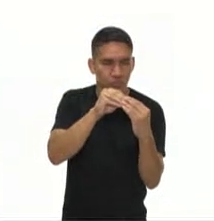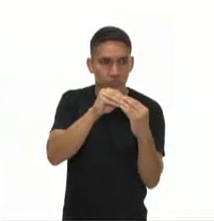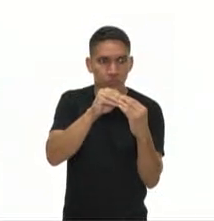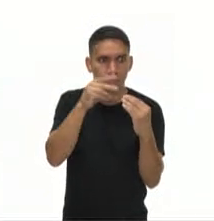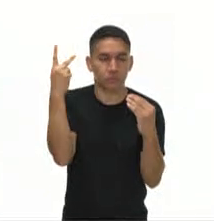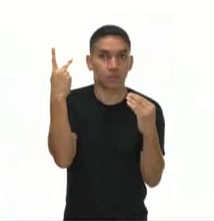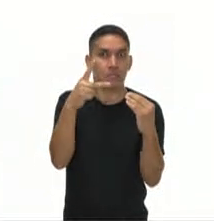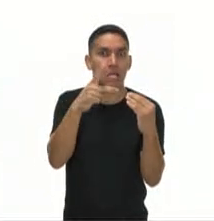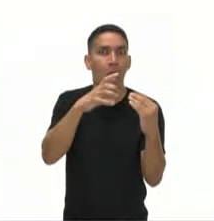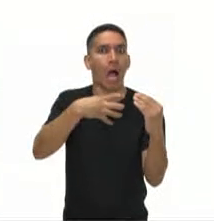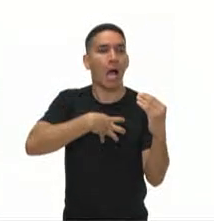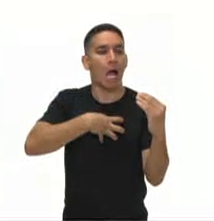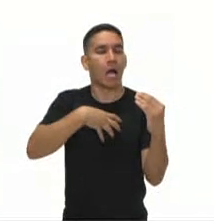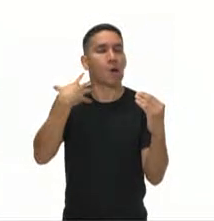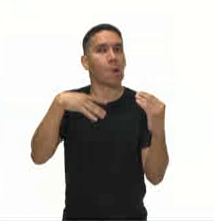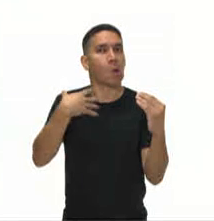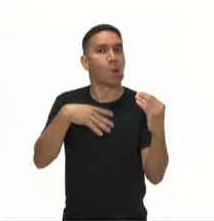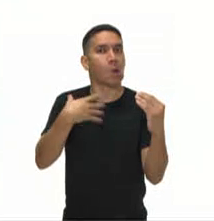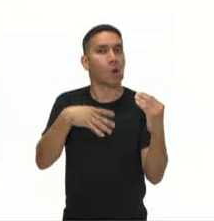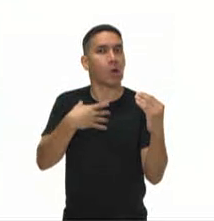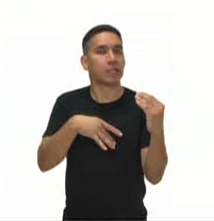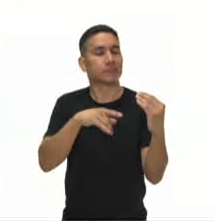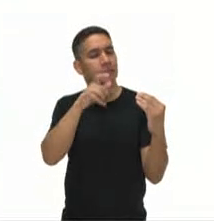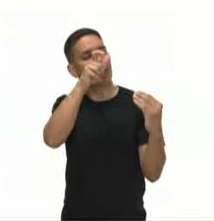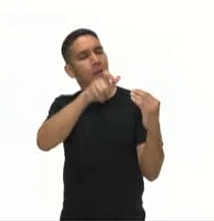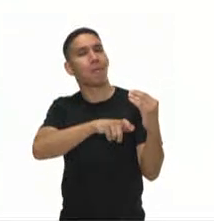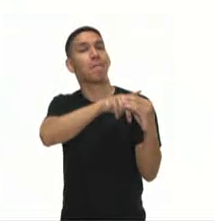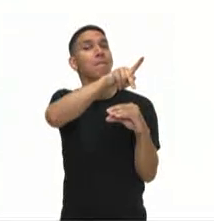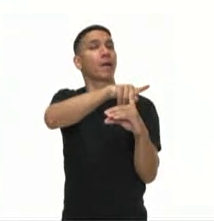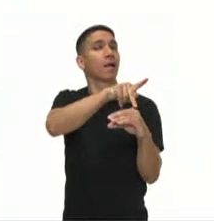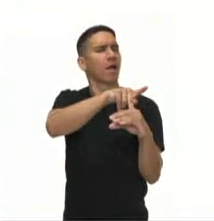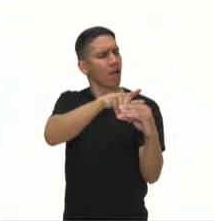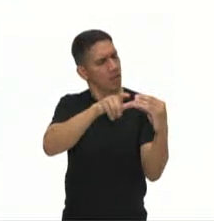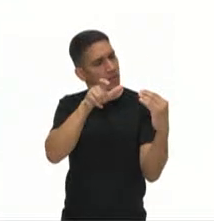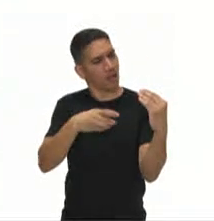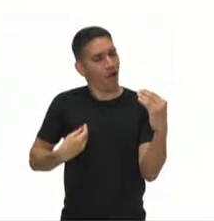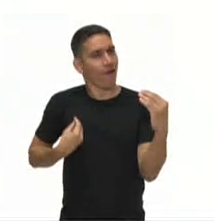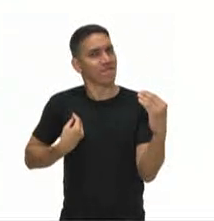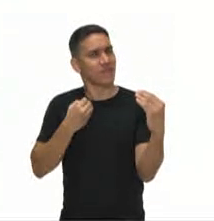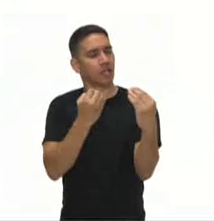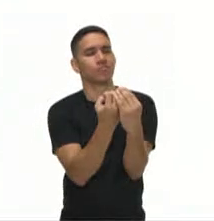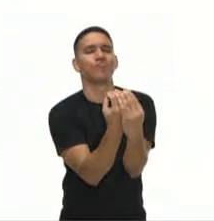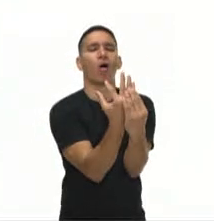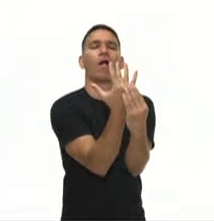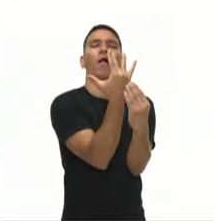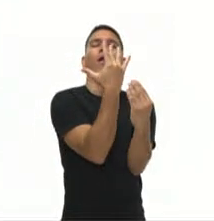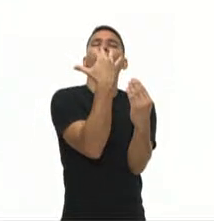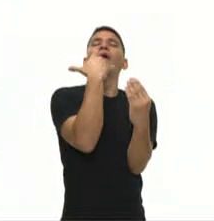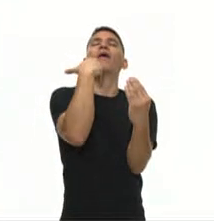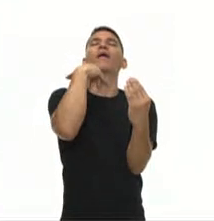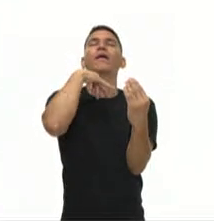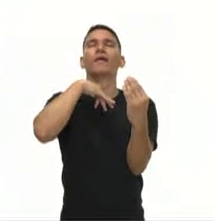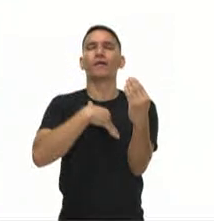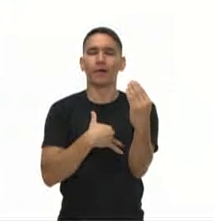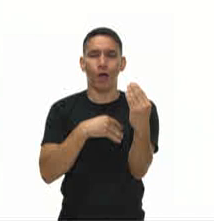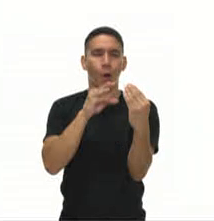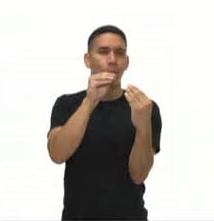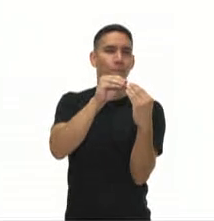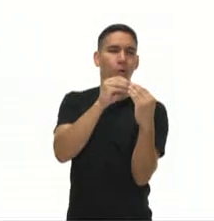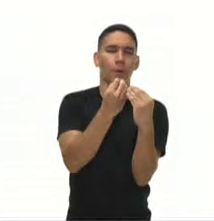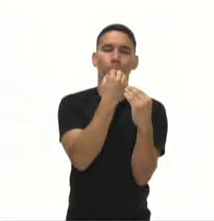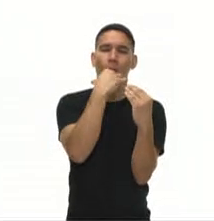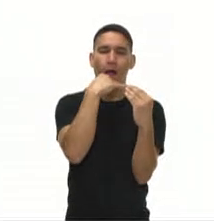da estátua da mulher de pedra. A vida havia jorrado dessa boca, de uma boca para